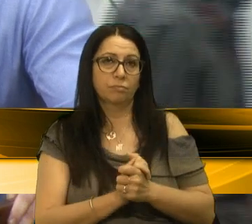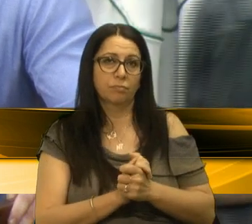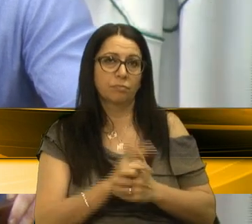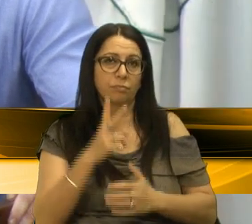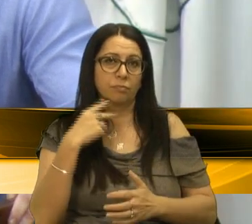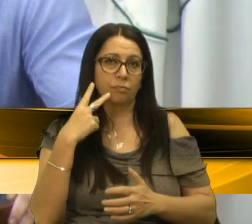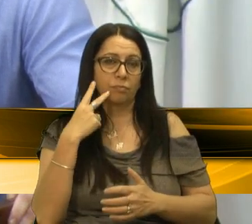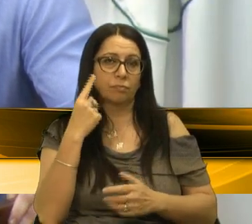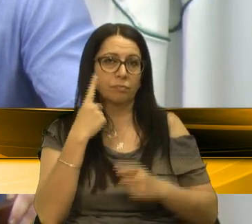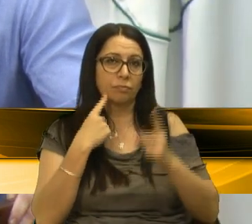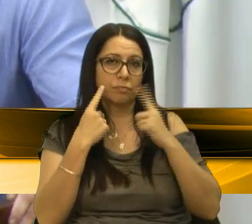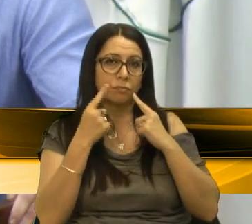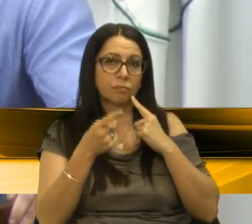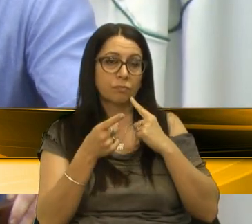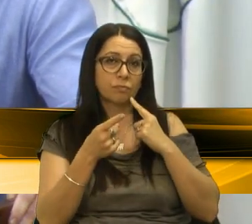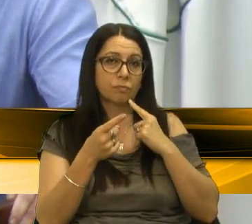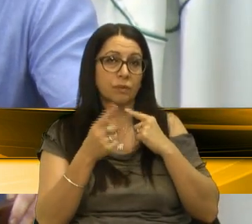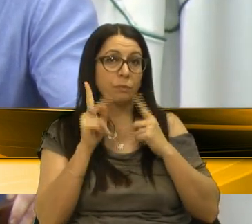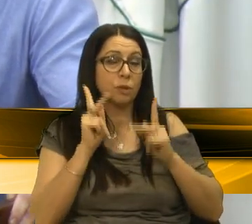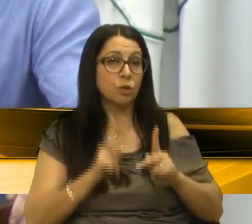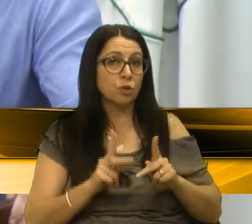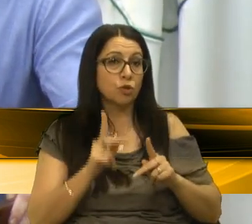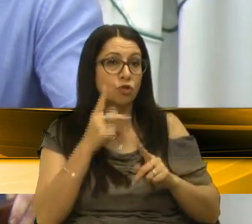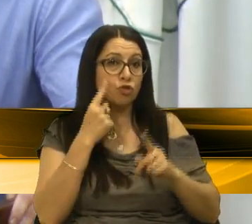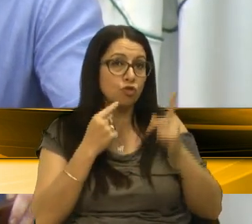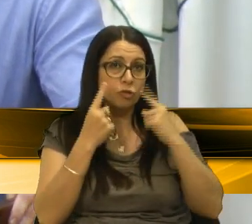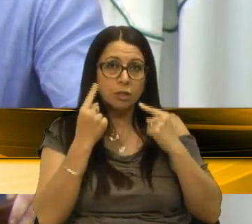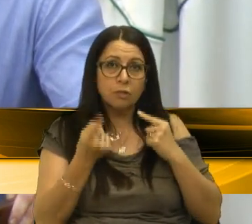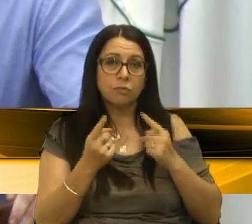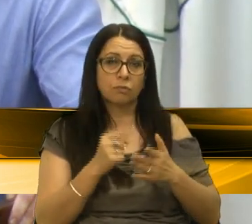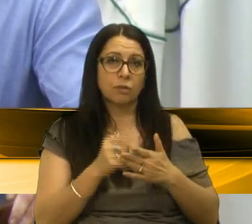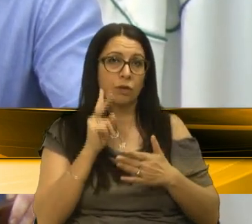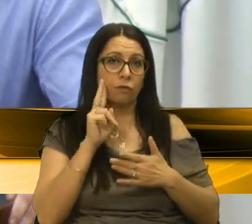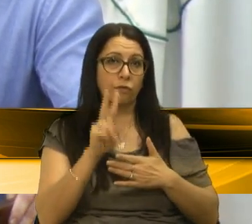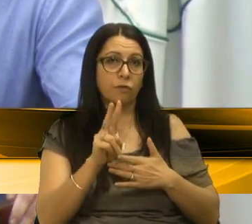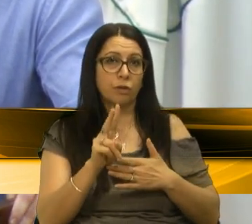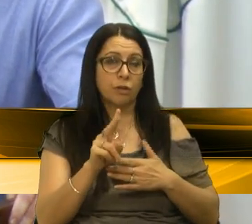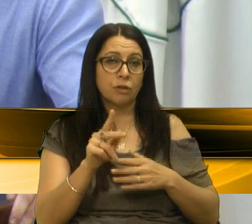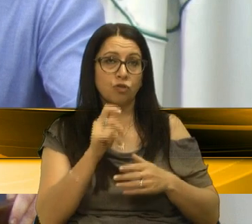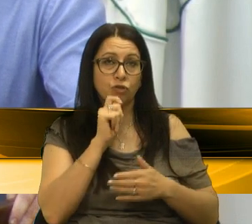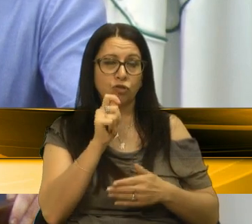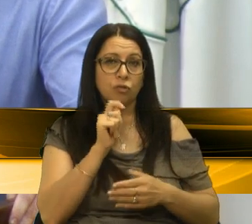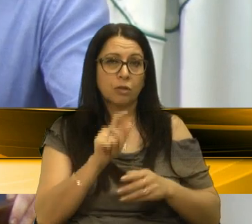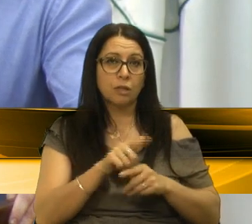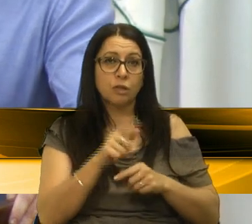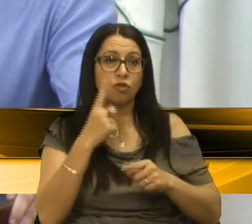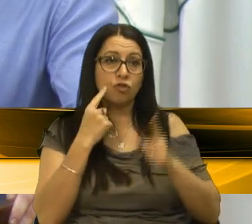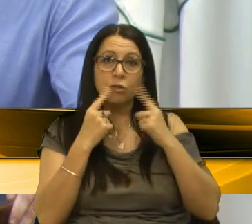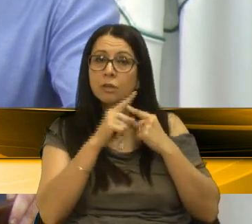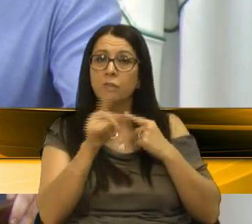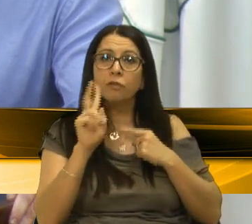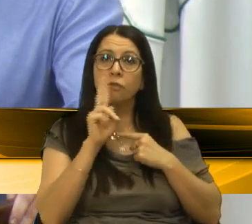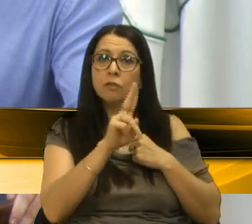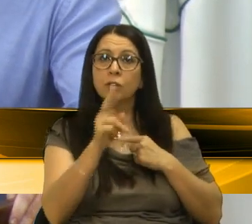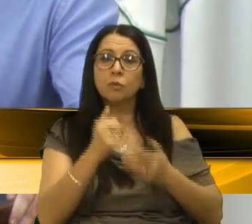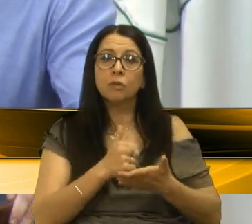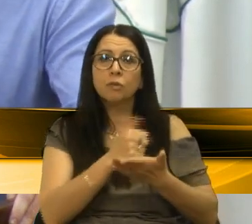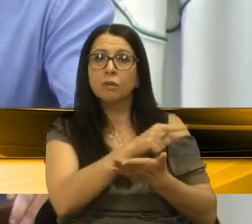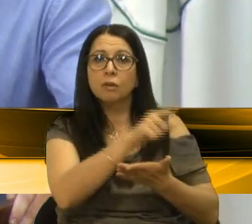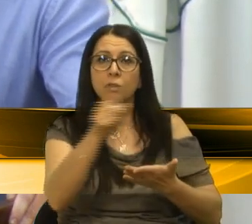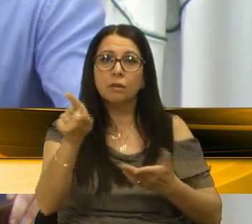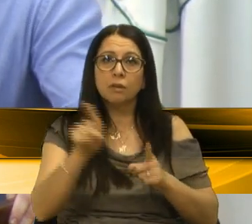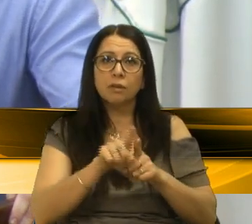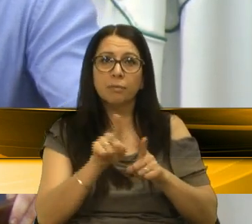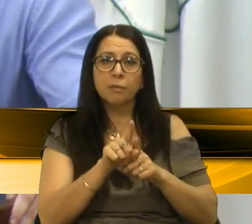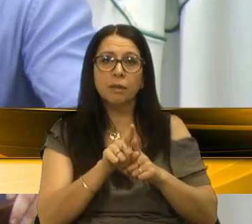vereadores chorando, eu vi as pessoas da plateia chorando, eu vi jornalistas chorando, eu vi nossos assessores, inclusive